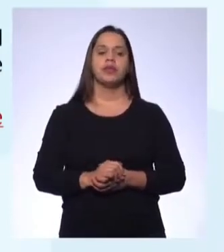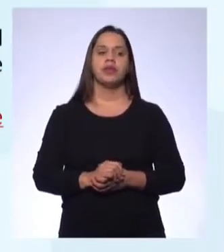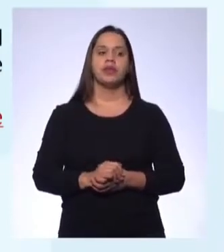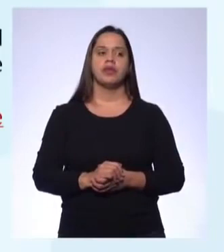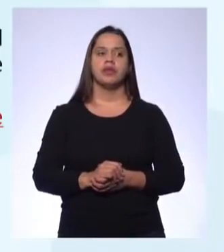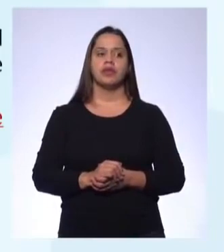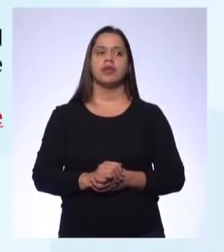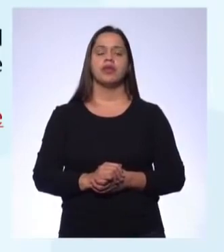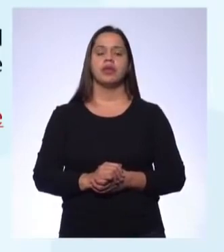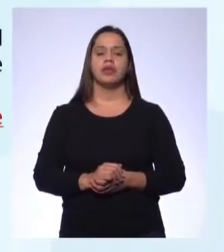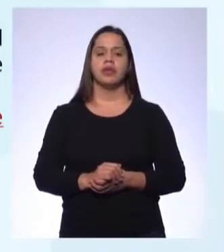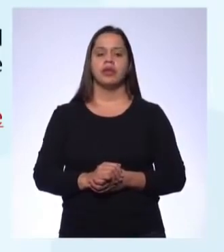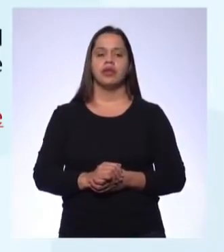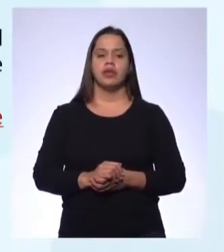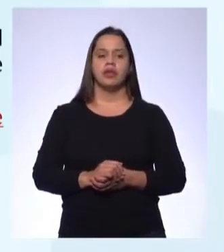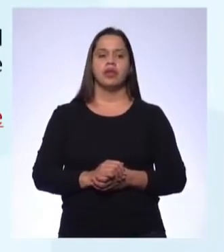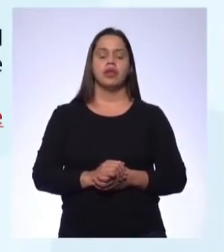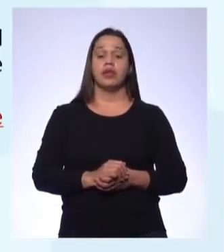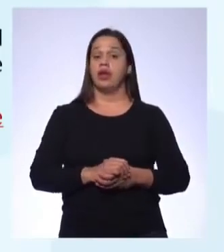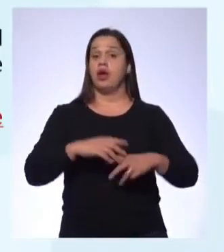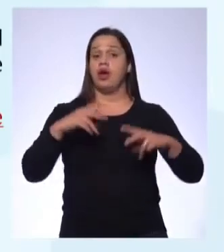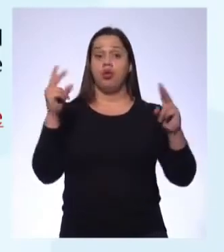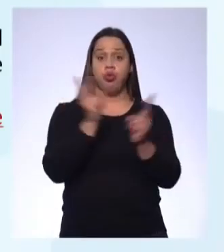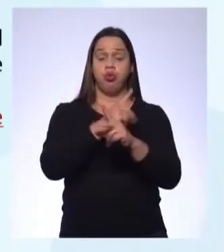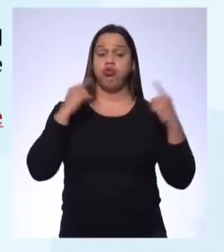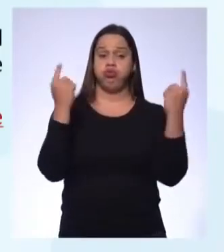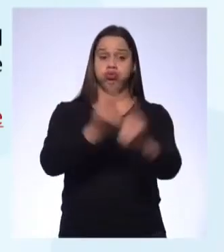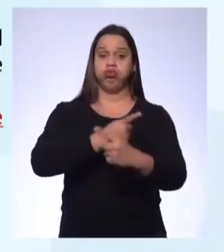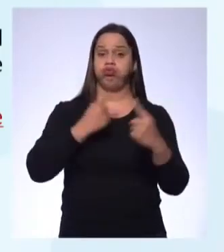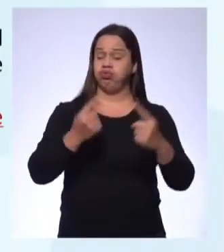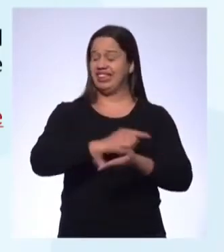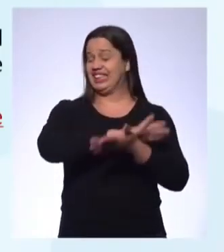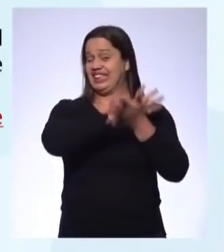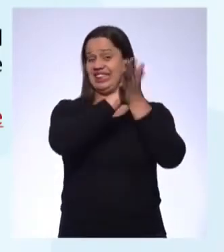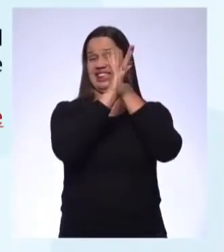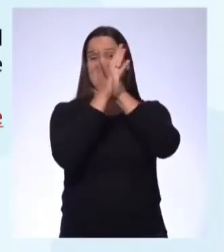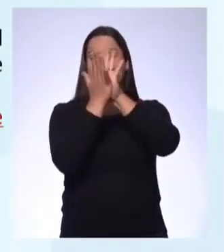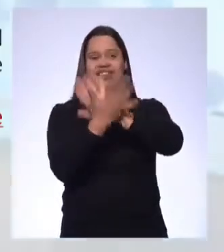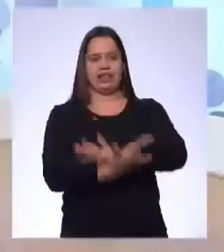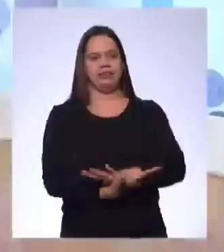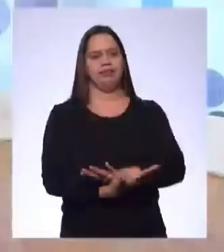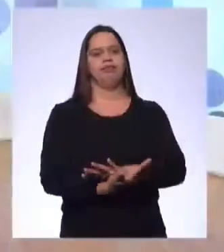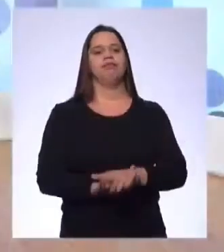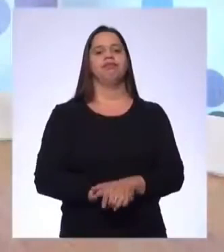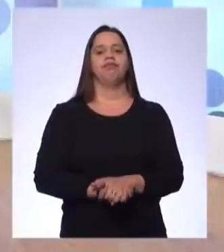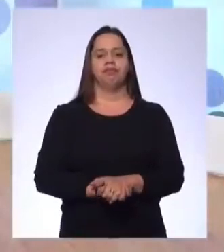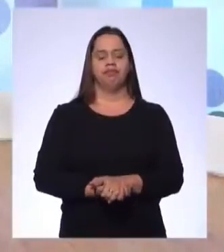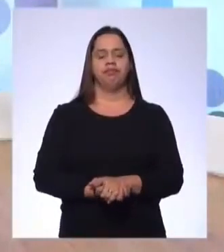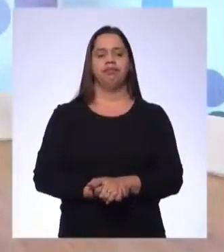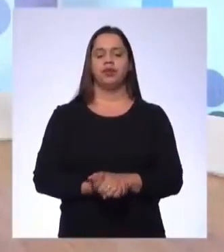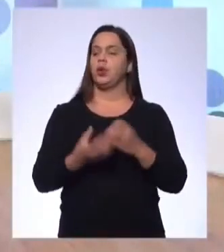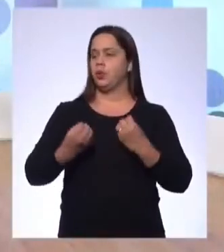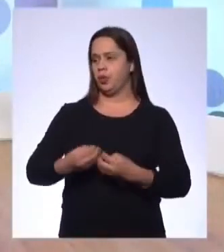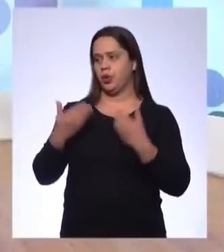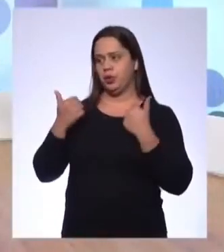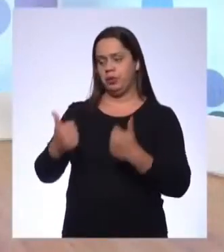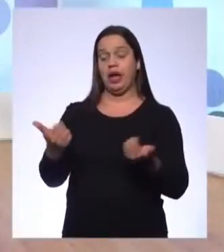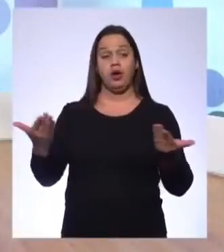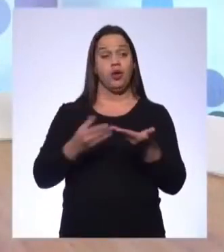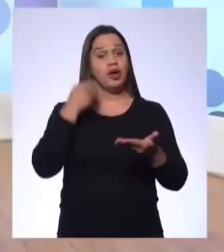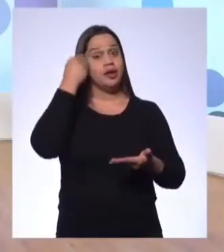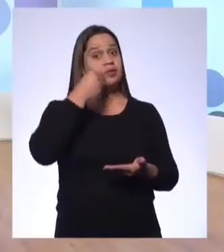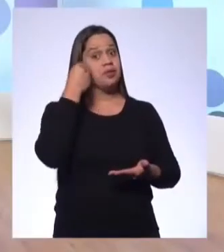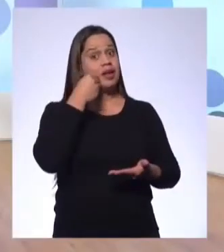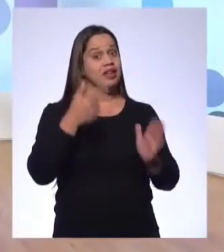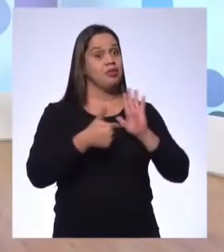was a terrible disaster. O ciclone Boa foi um terrível desastre. Muito bem. Agora, qual é a nossa experiência?